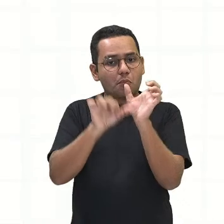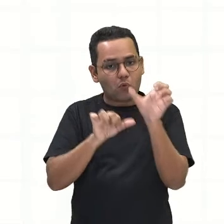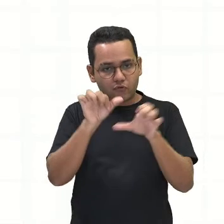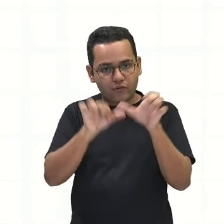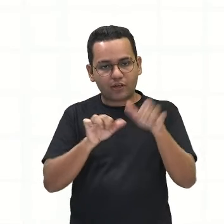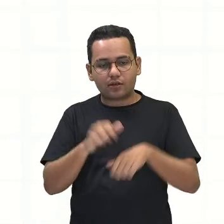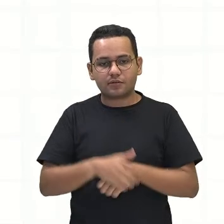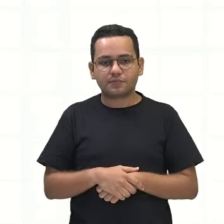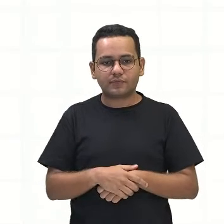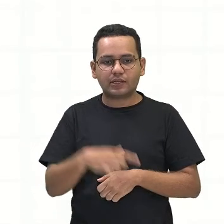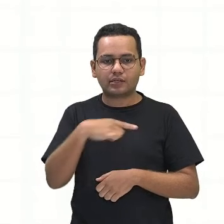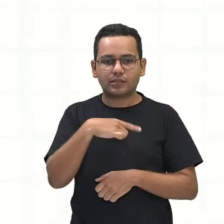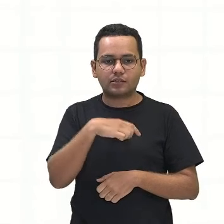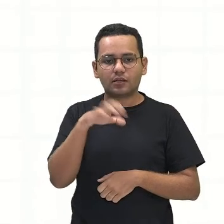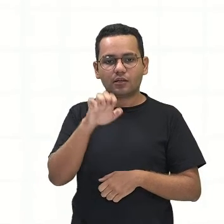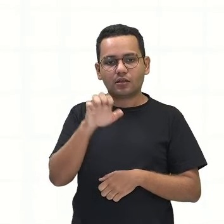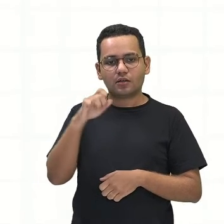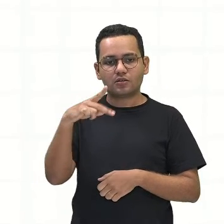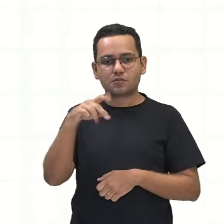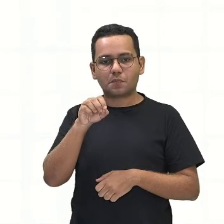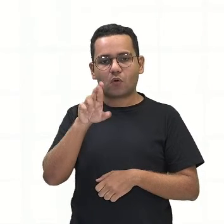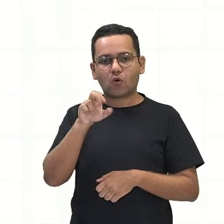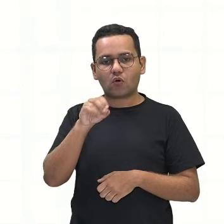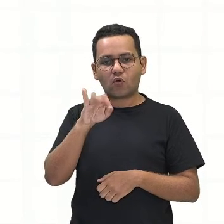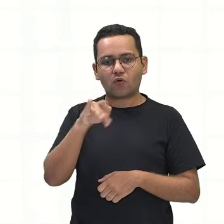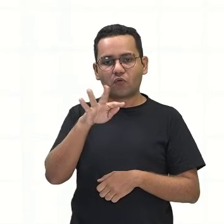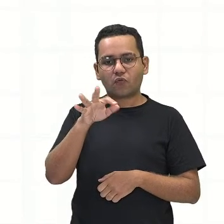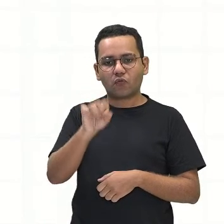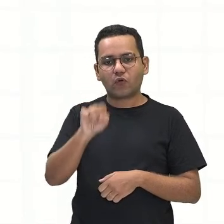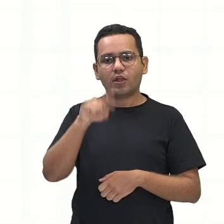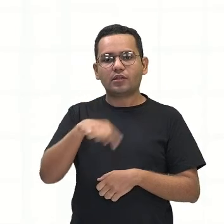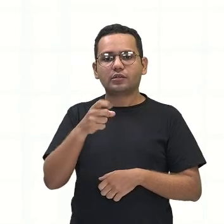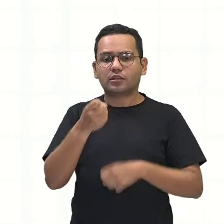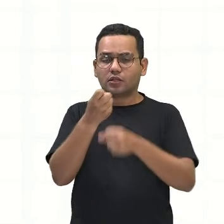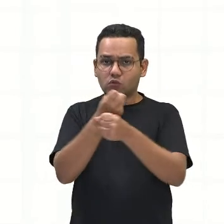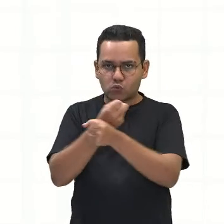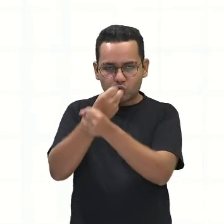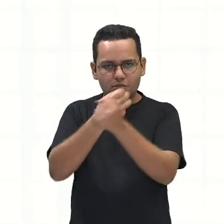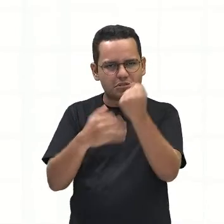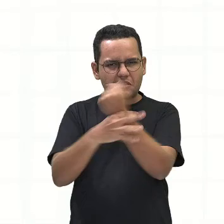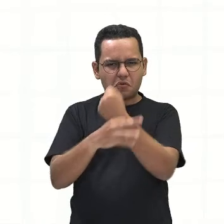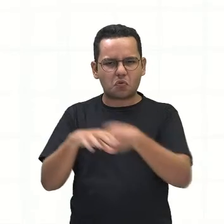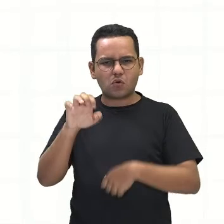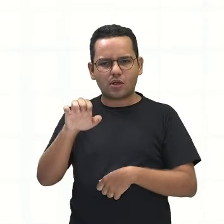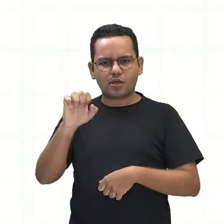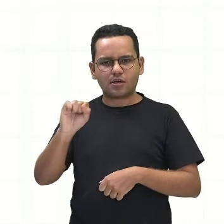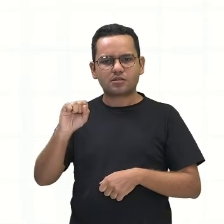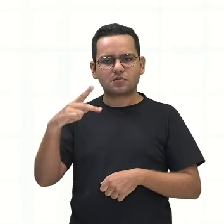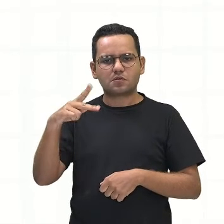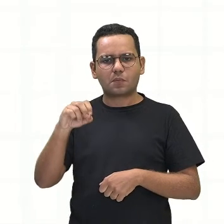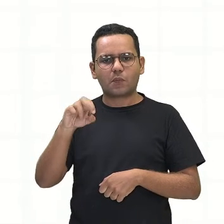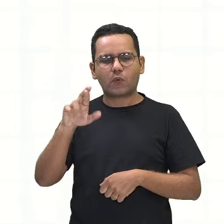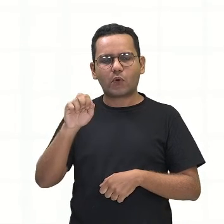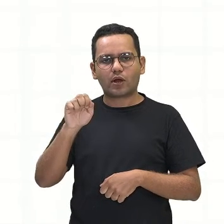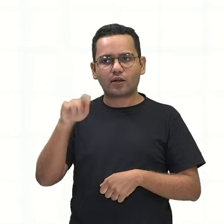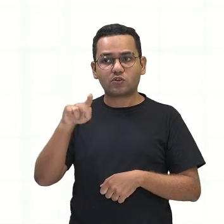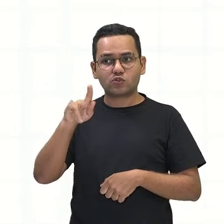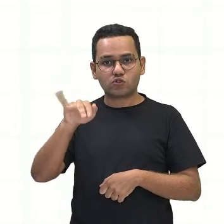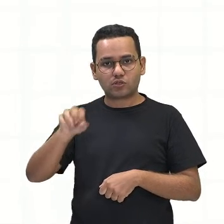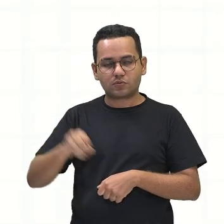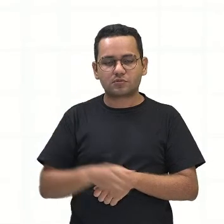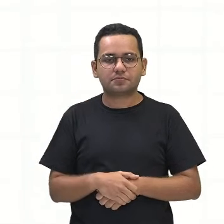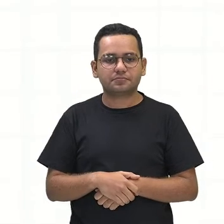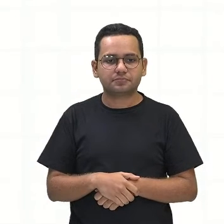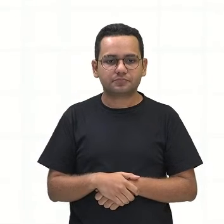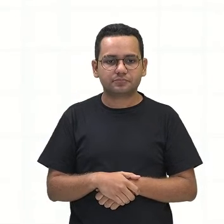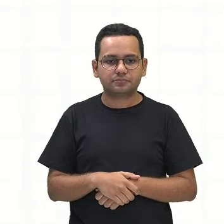eles vão conter os esporófilos, que sustentam os esporângios. Todos esses, eles vão ali, onde vai estar